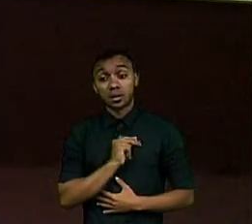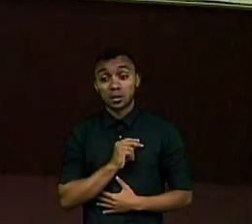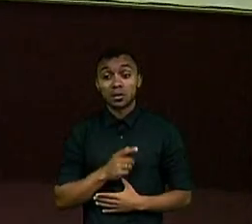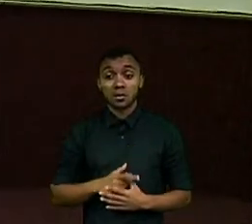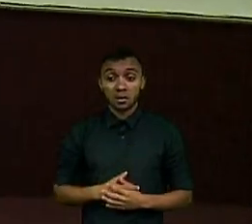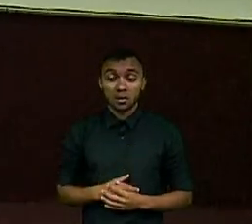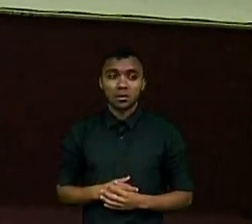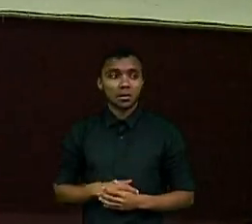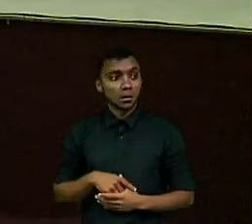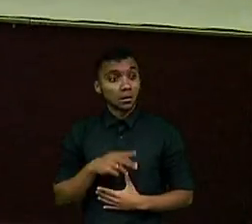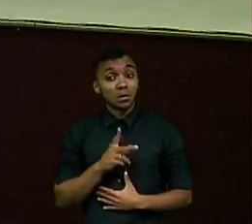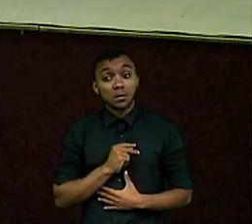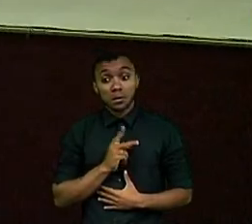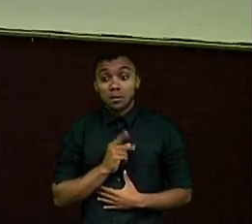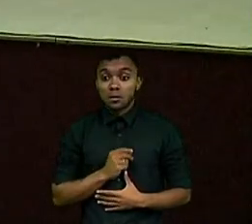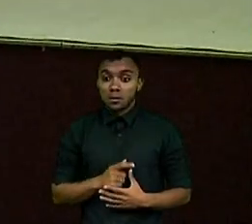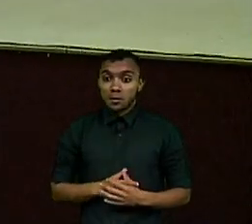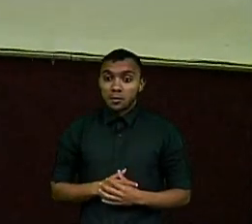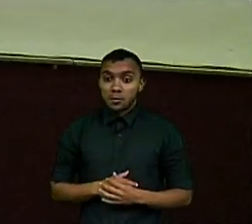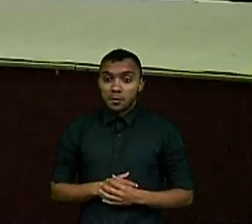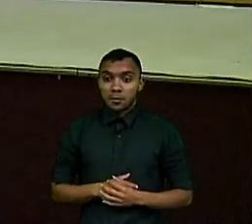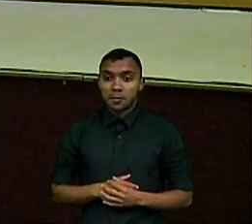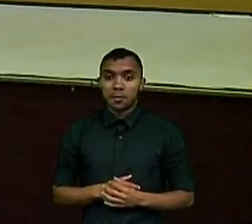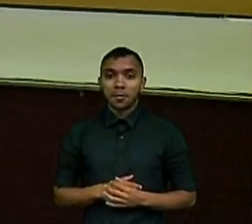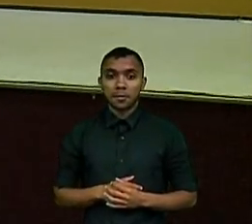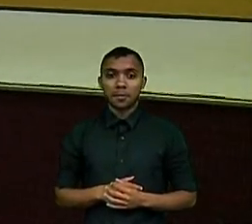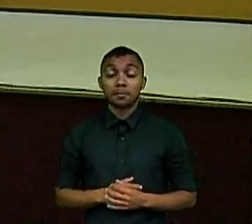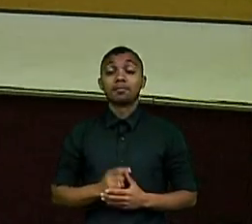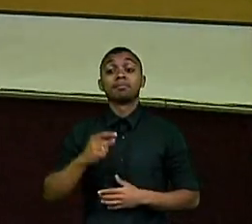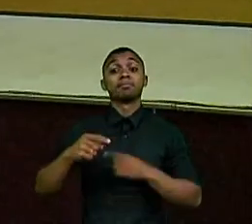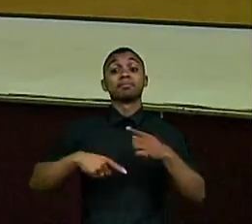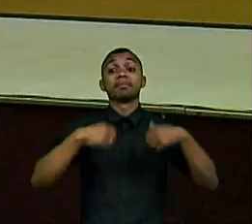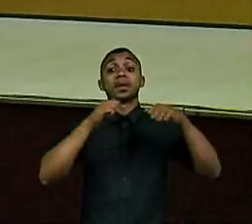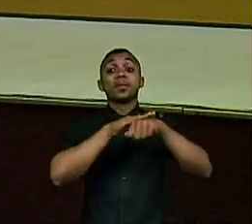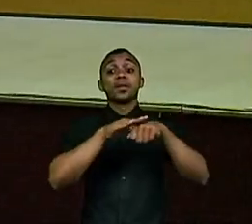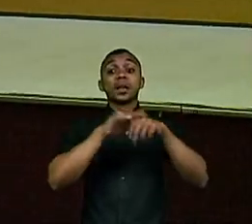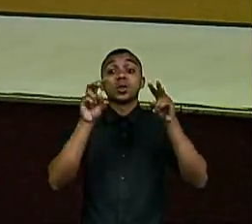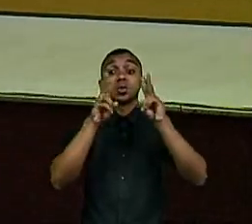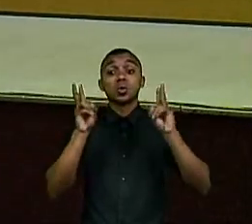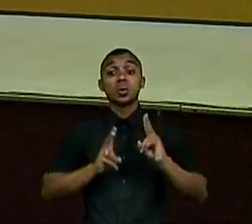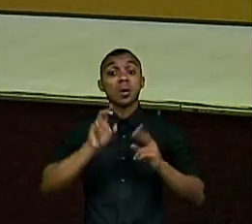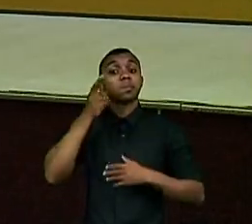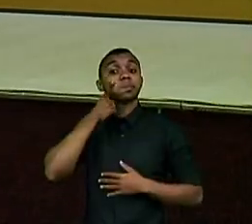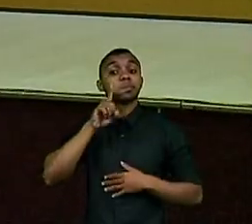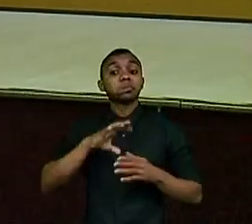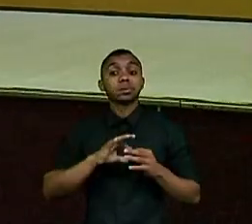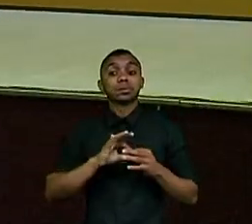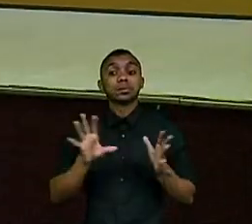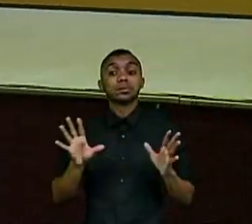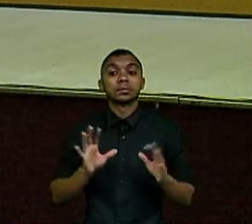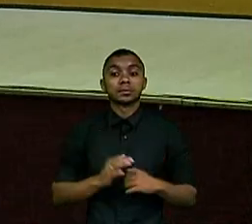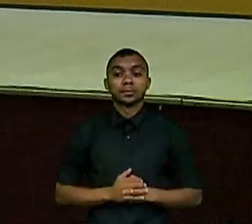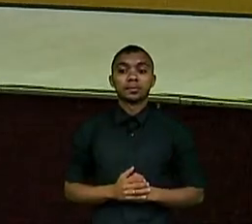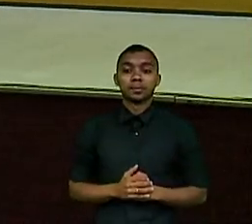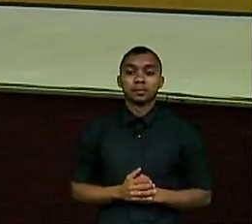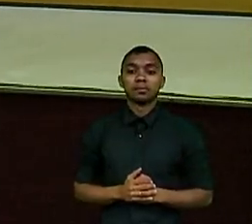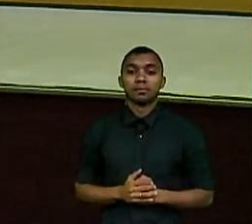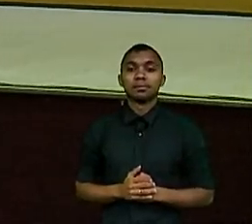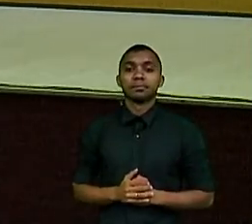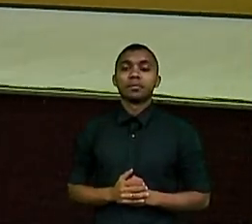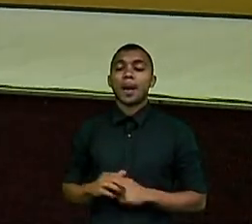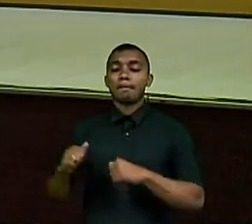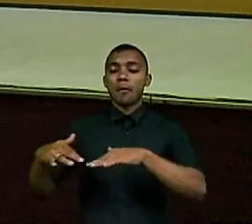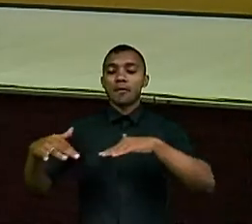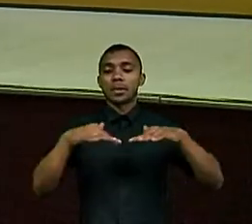Nós vamos já falar com uma espominalidade sobre a independência dos Estados Unidos Mas vamos usar até isso então esse movimento Iluminista